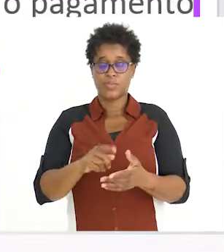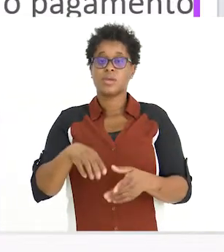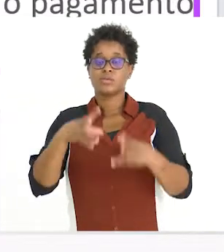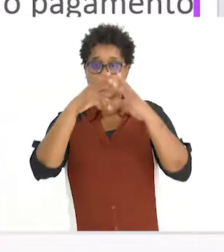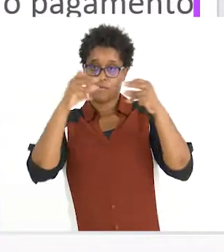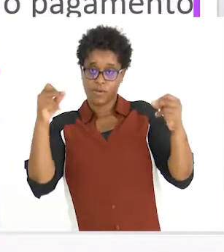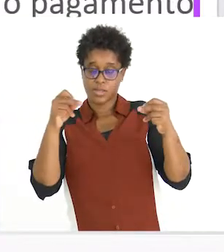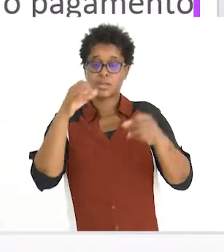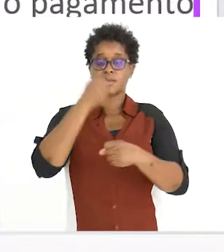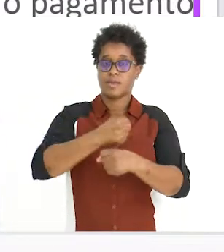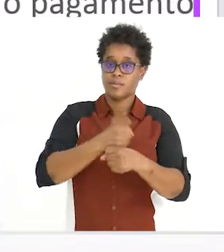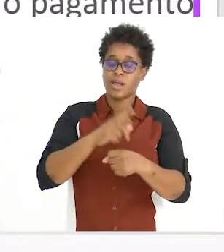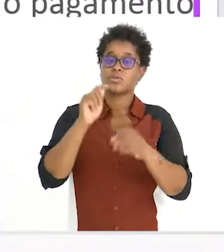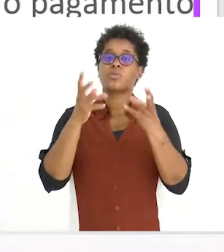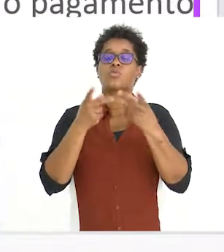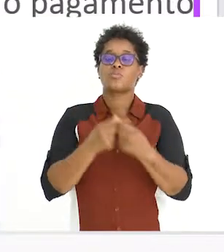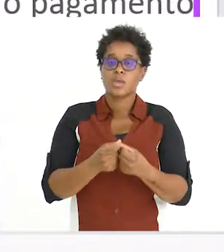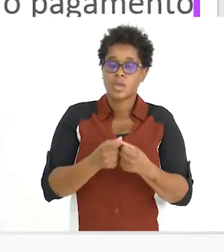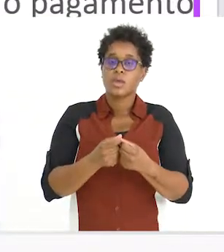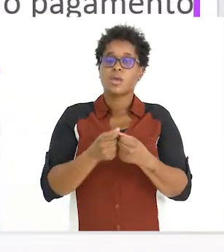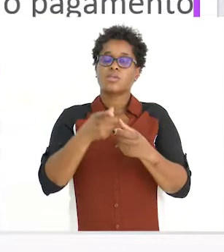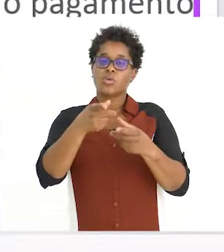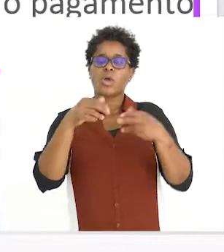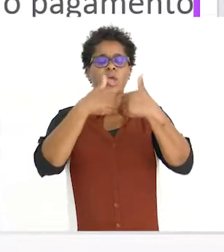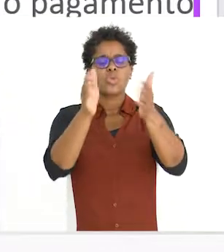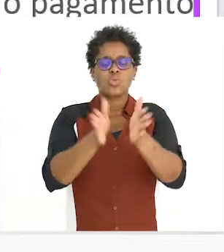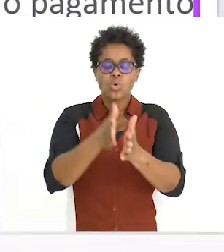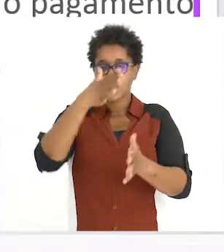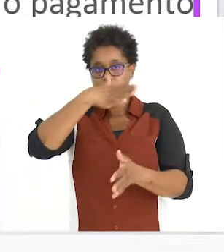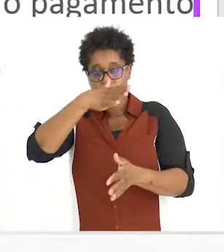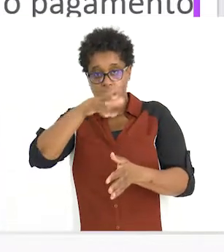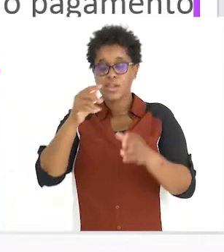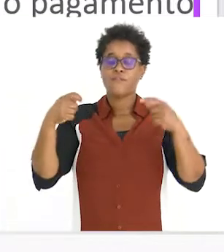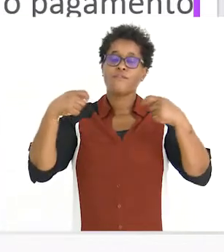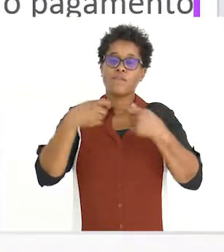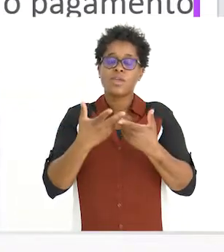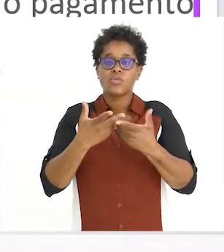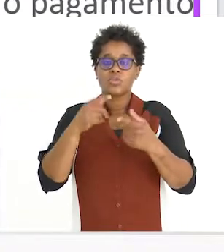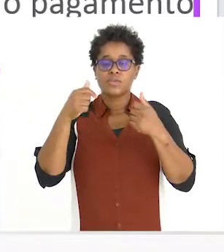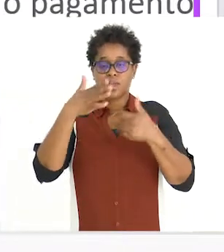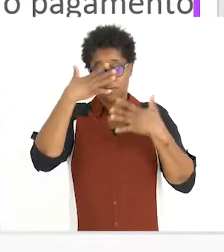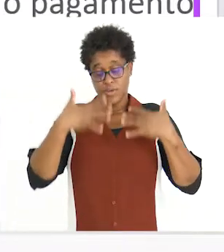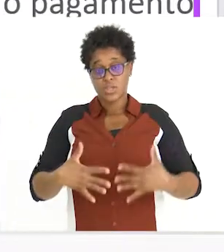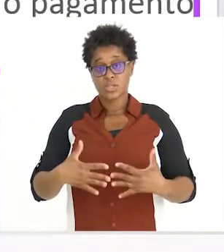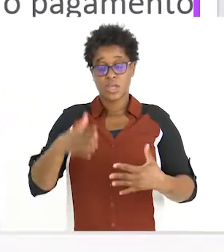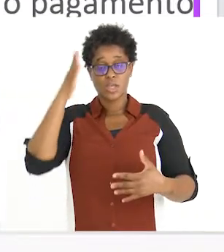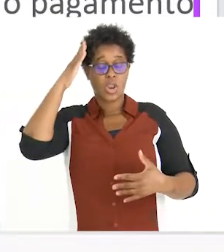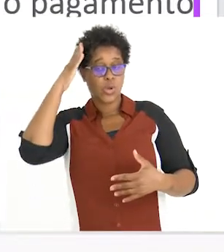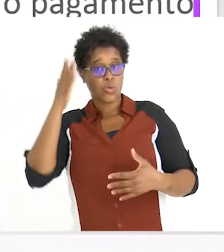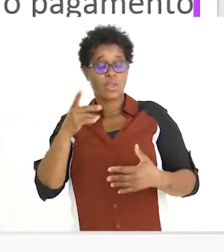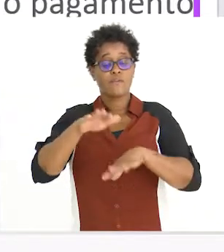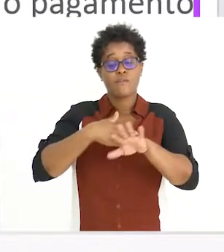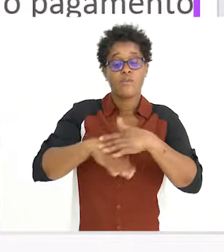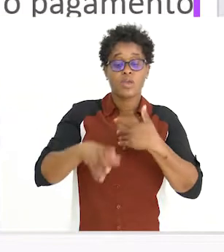definição de trabalho em economia é toda atividade física e intelectual realizada pelo